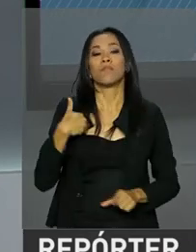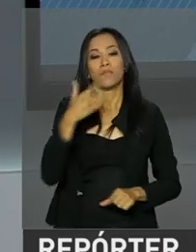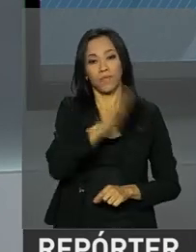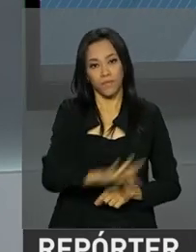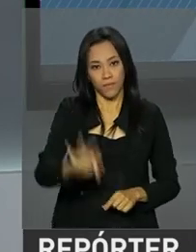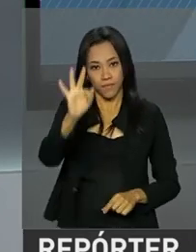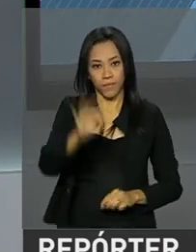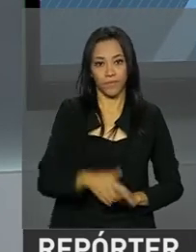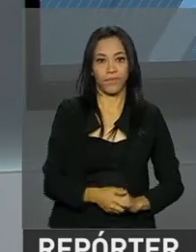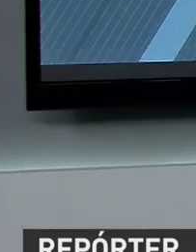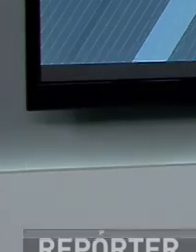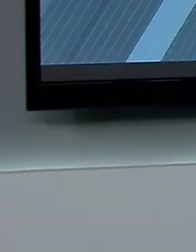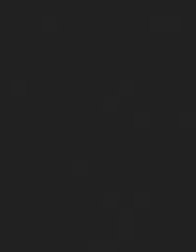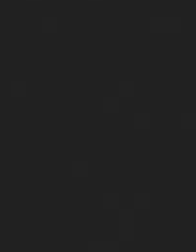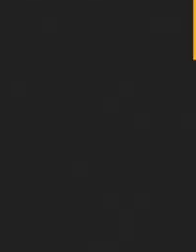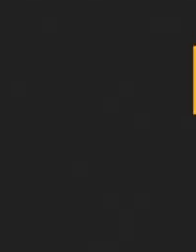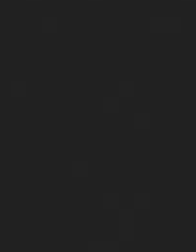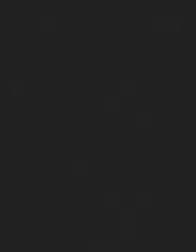do governo federal